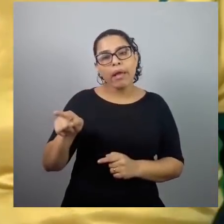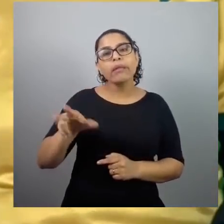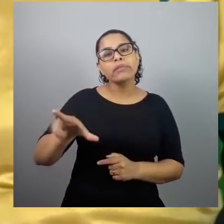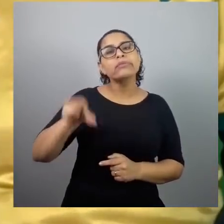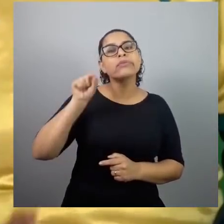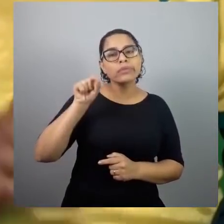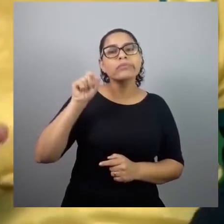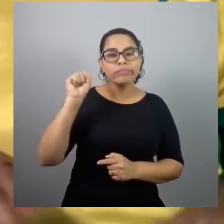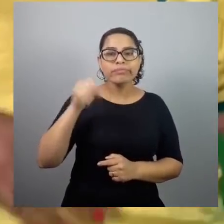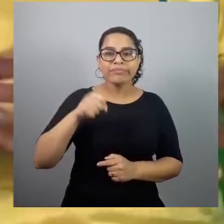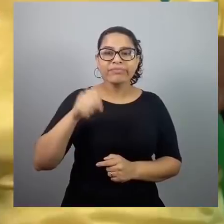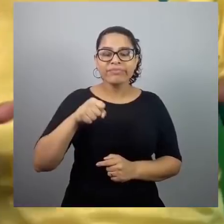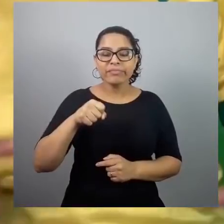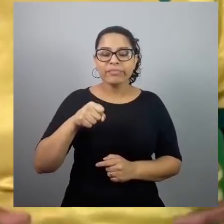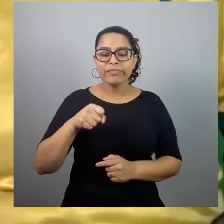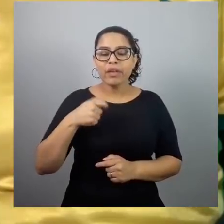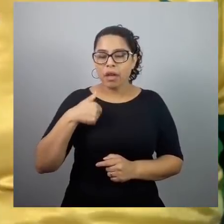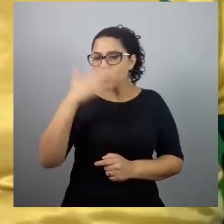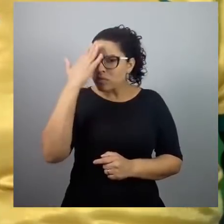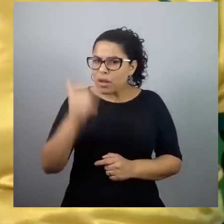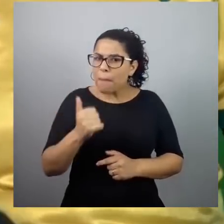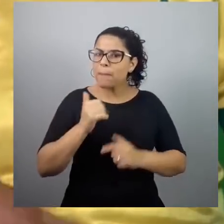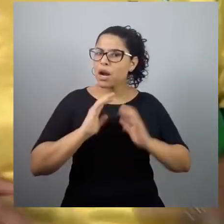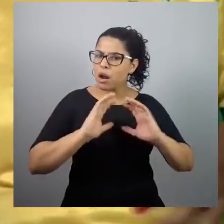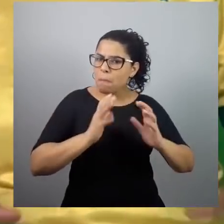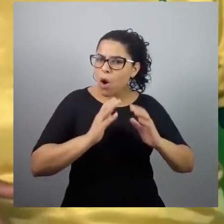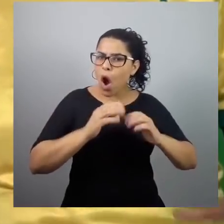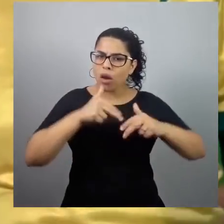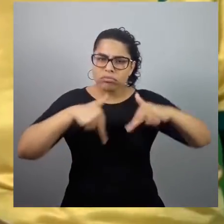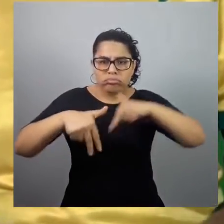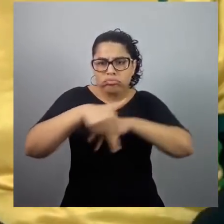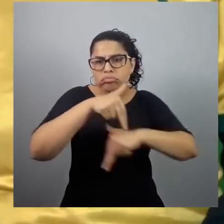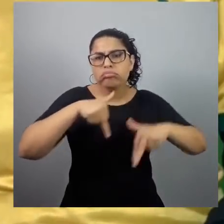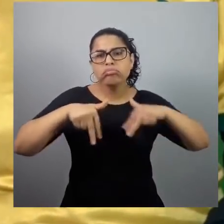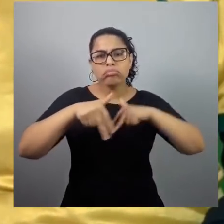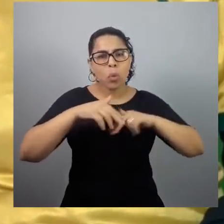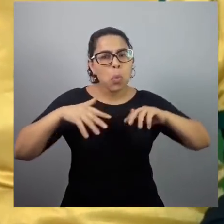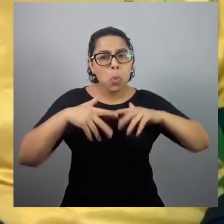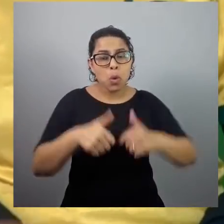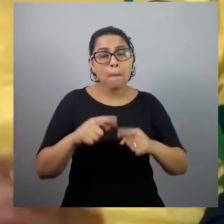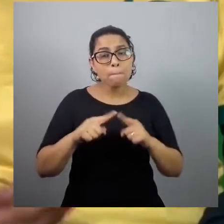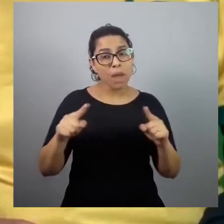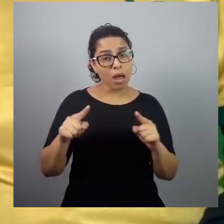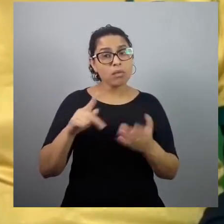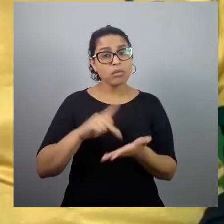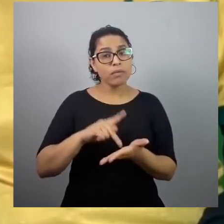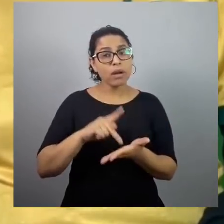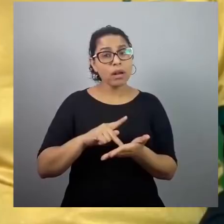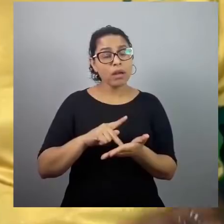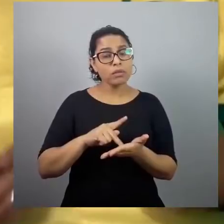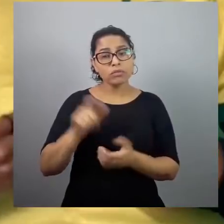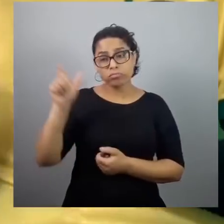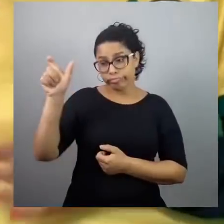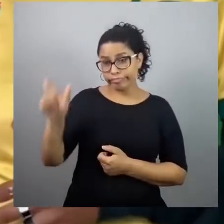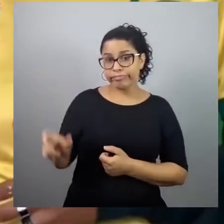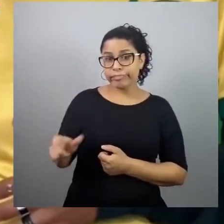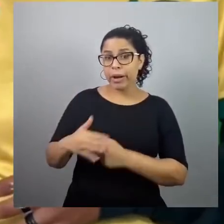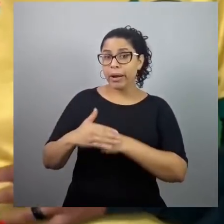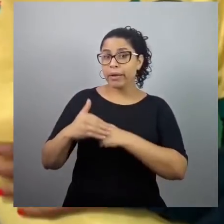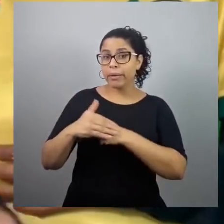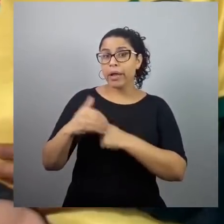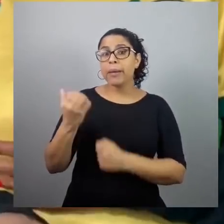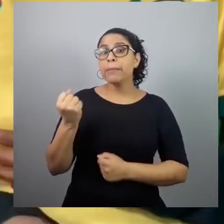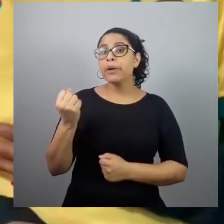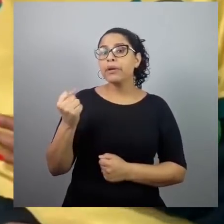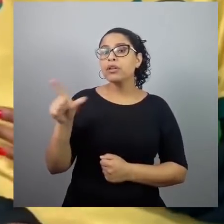muito bem com a bola, marcar, entendia a dinâmica de jogo, movimentação, drible. Mas na verdade, a minha